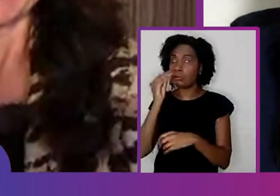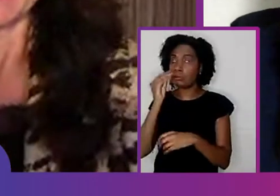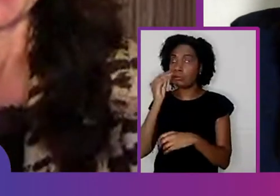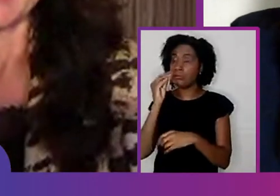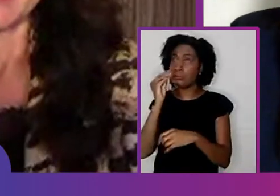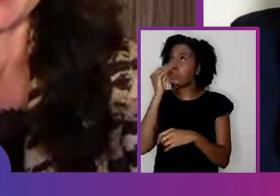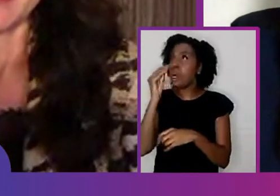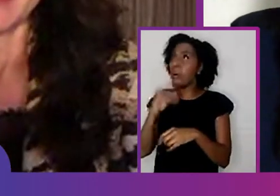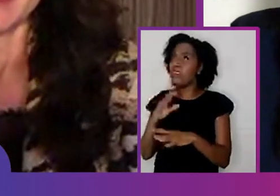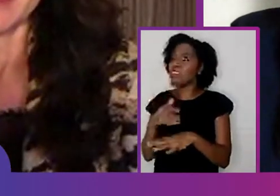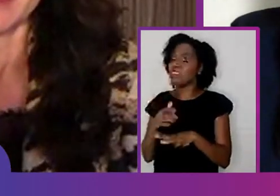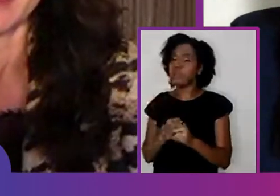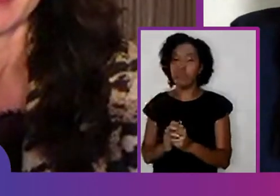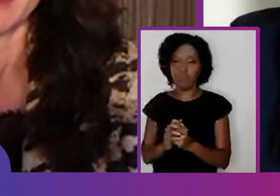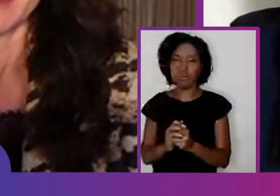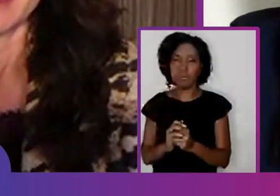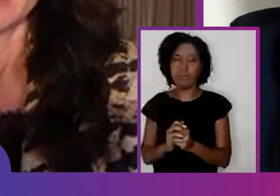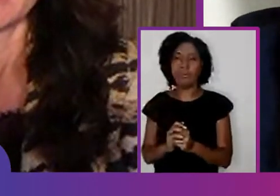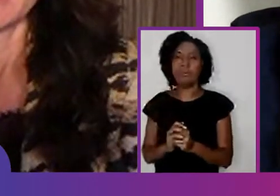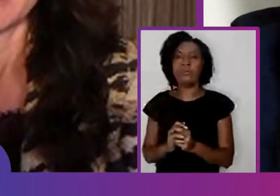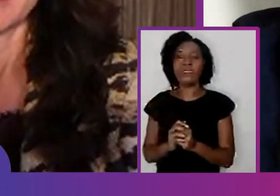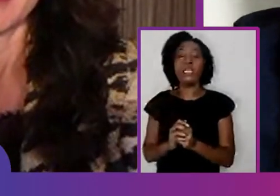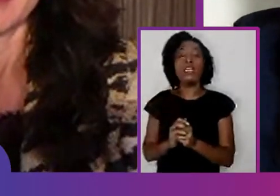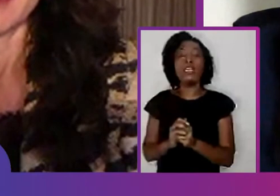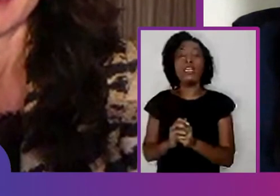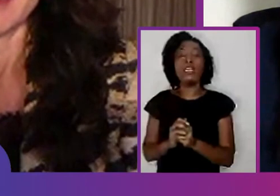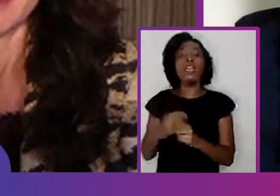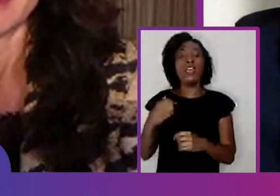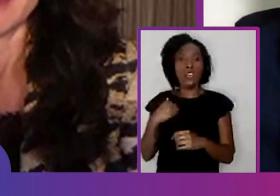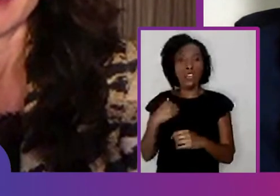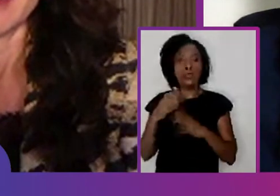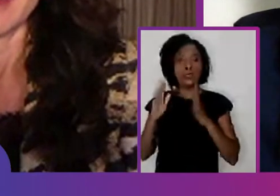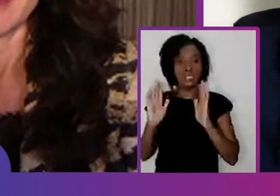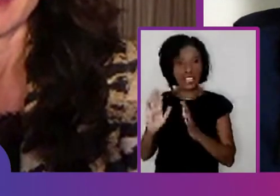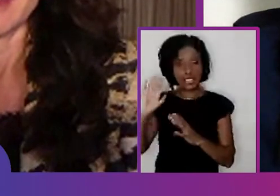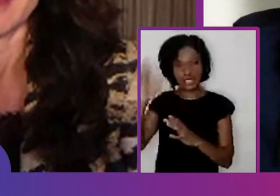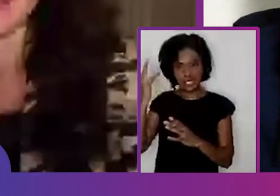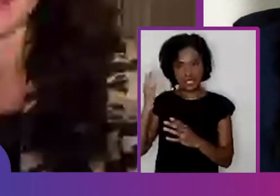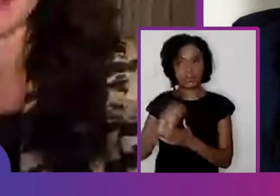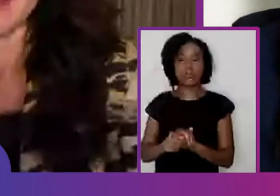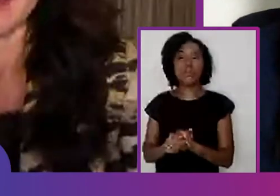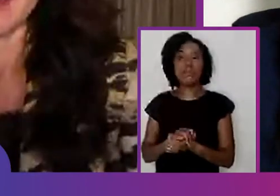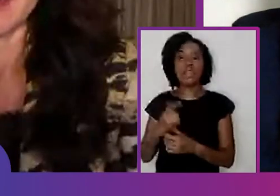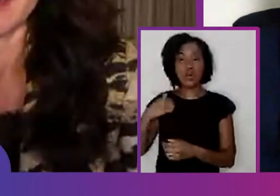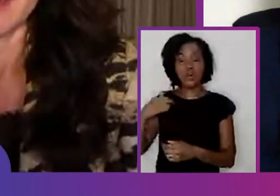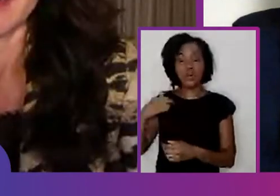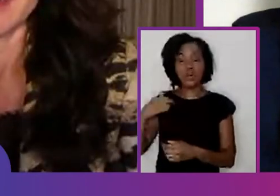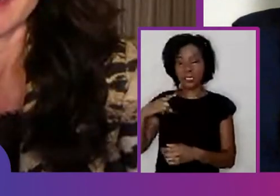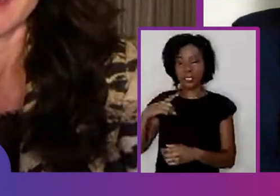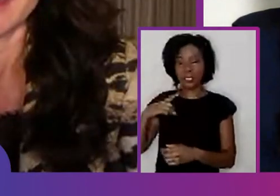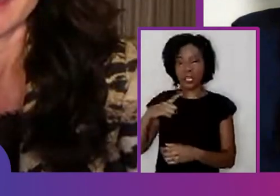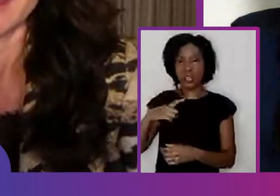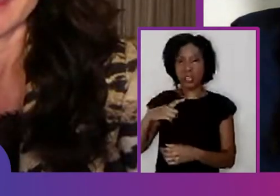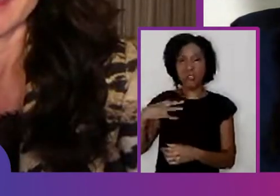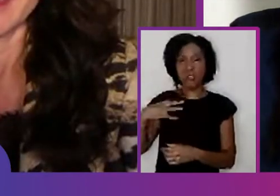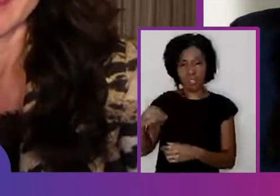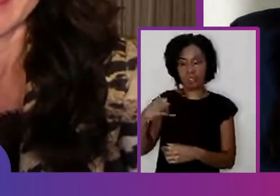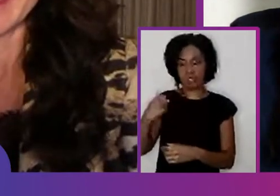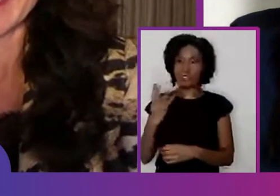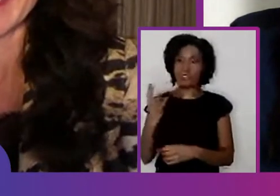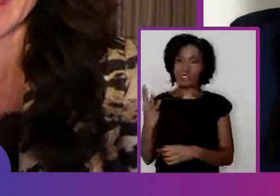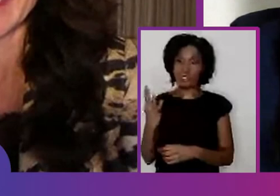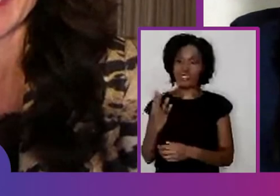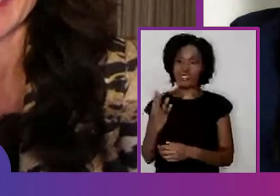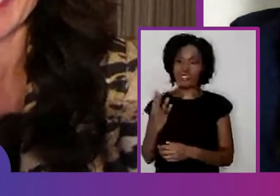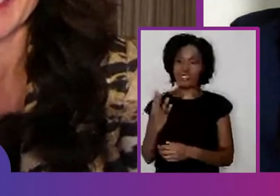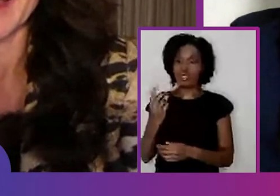de 23 anos. Eu cheguei a fazer isso, é duro, né? Porque filho de neurocientista passa a ser praticamente uma cobaia, né? Então, dá dó um pouco,